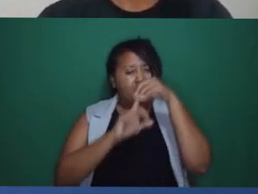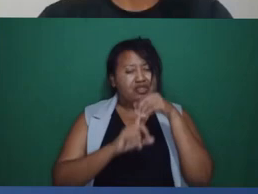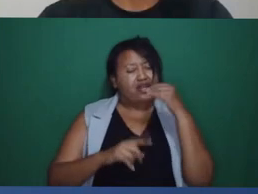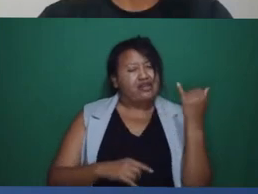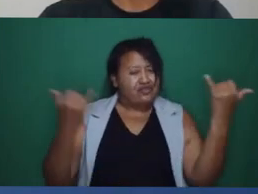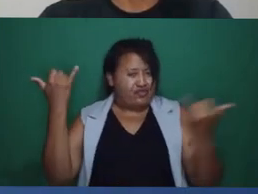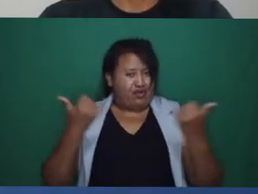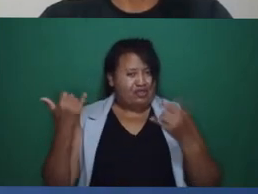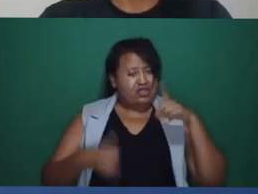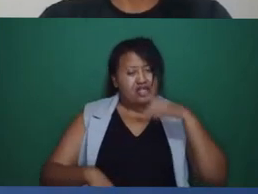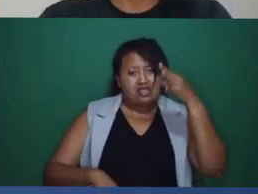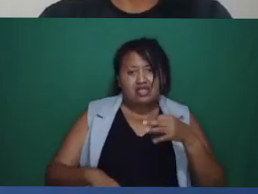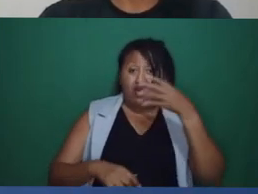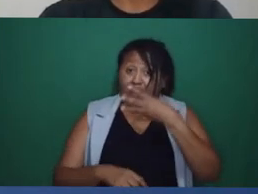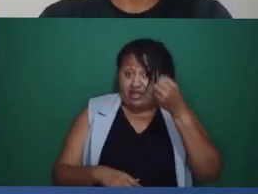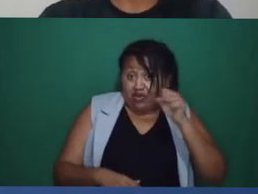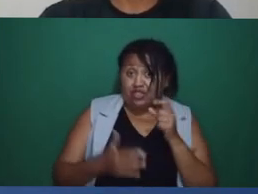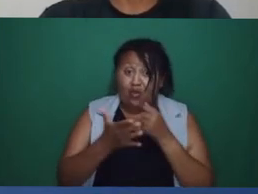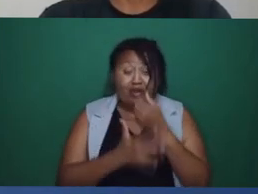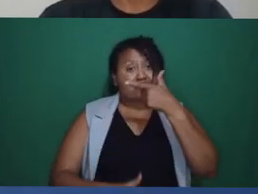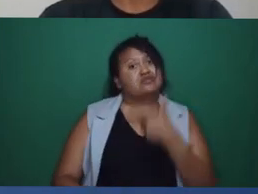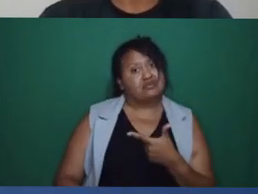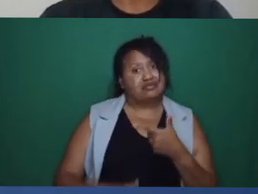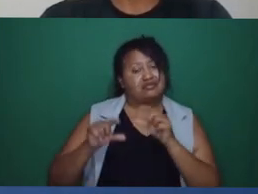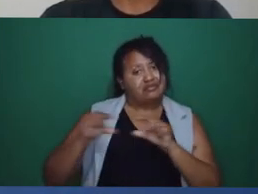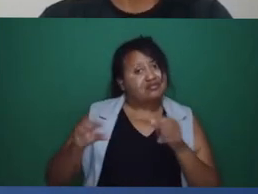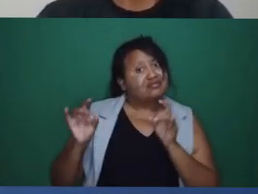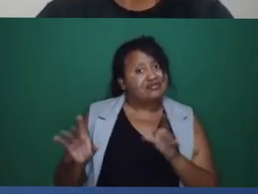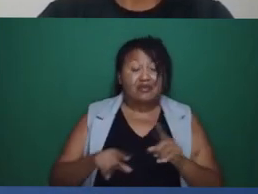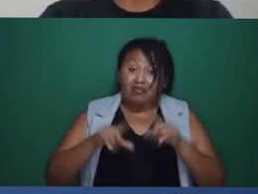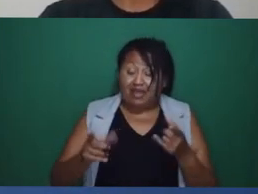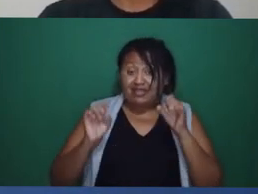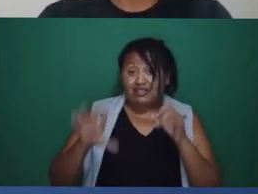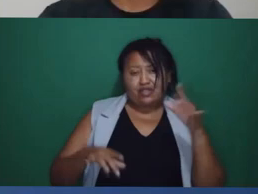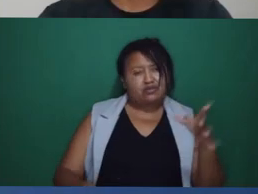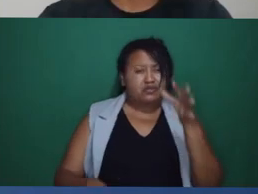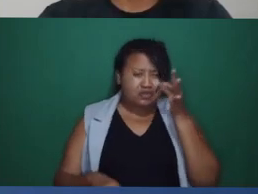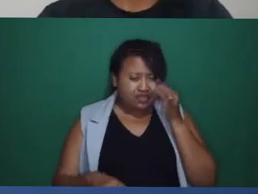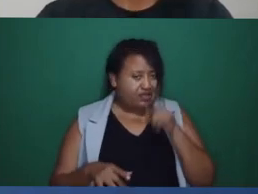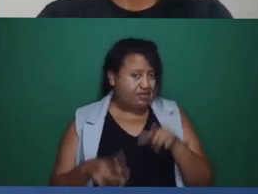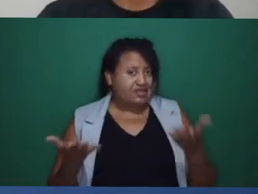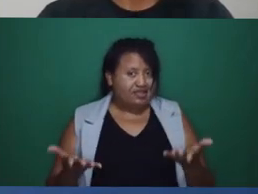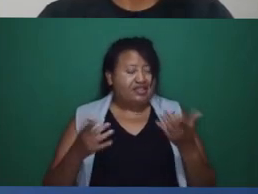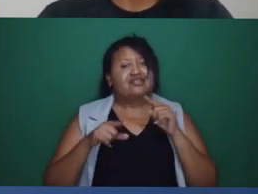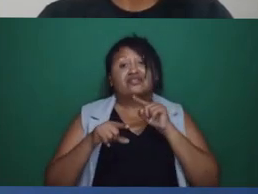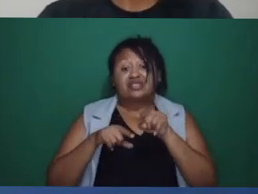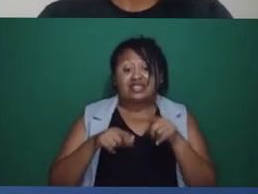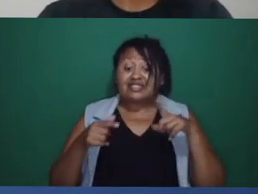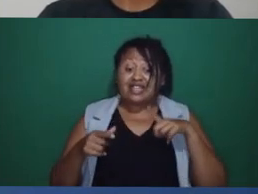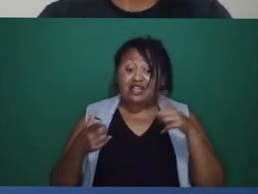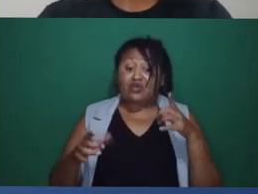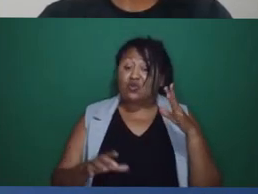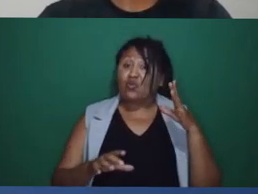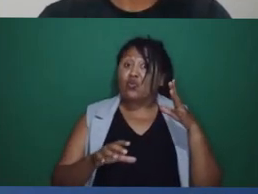que a gente tem concreto é os 48 que encontraram dois mas se vocês observarem aí a gente tem